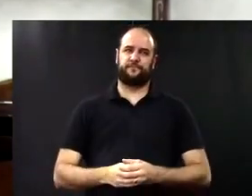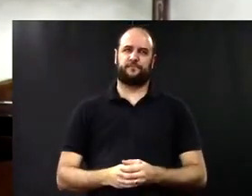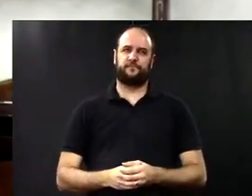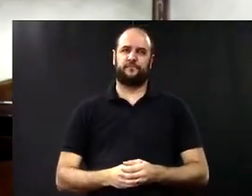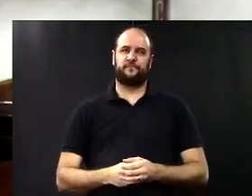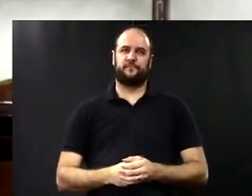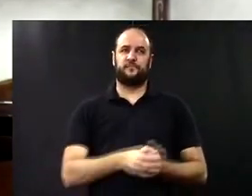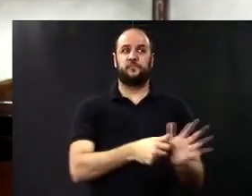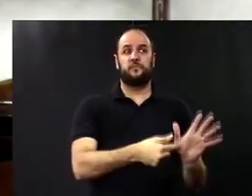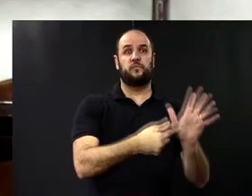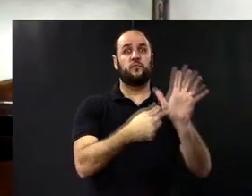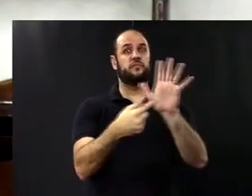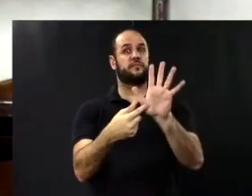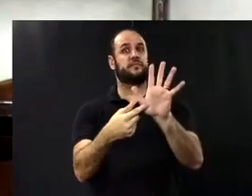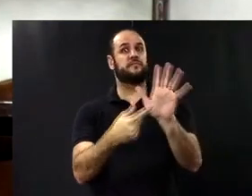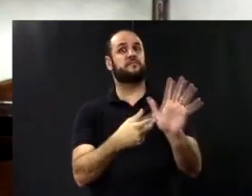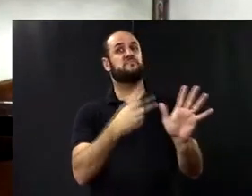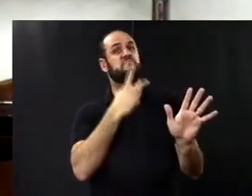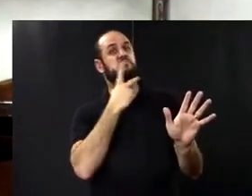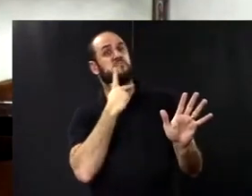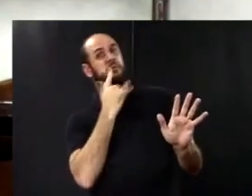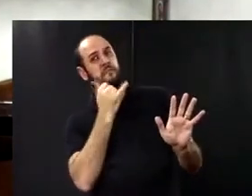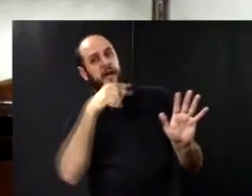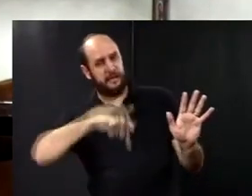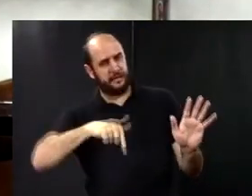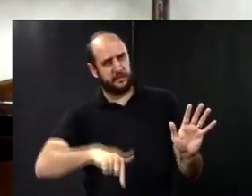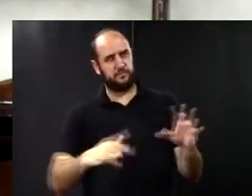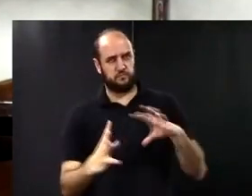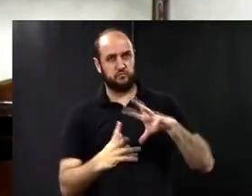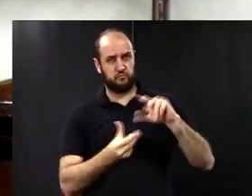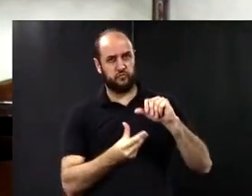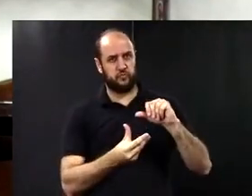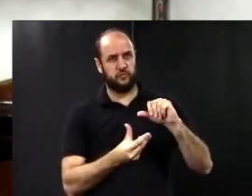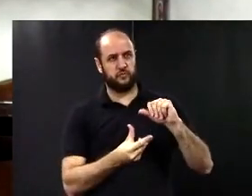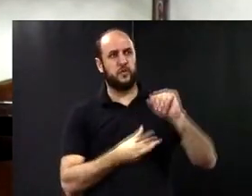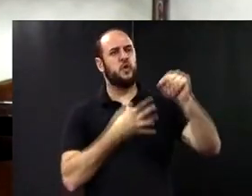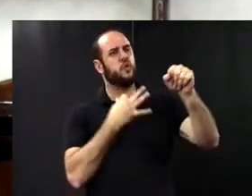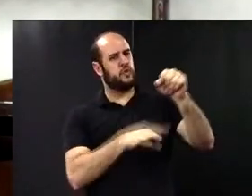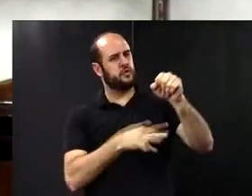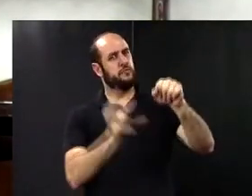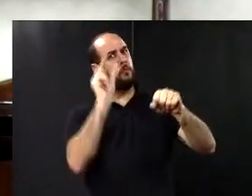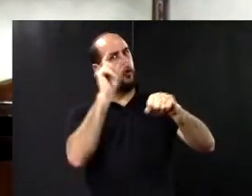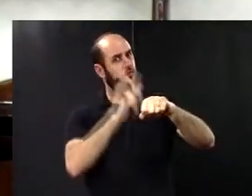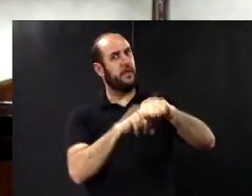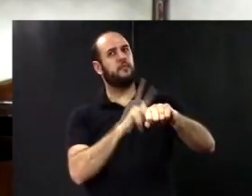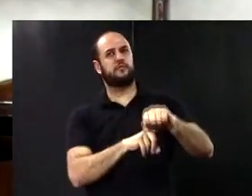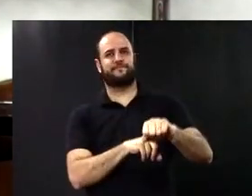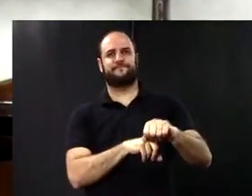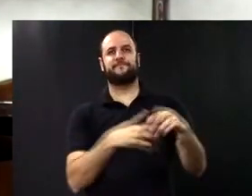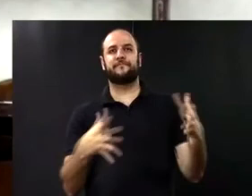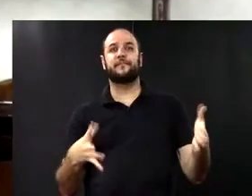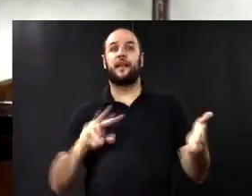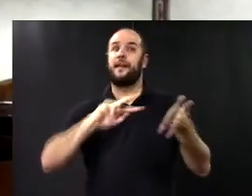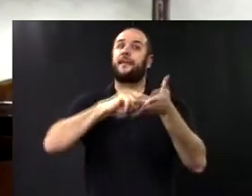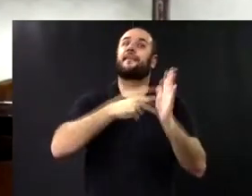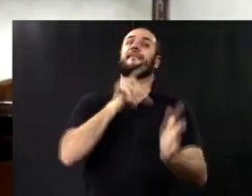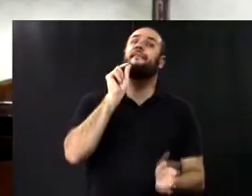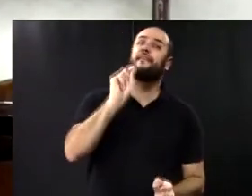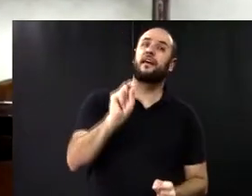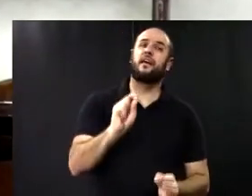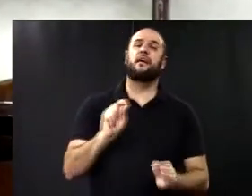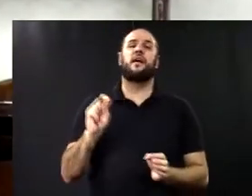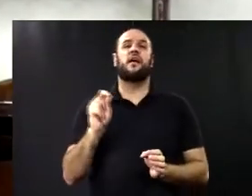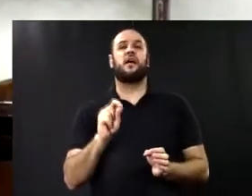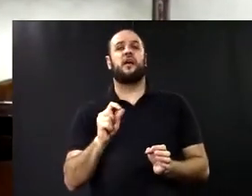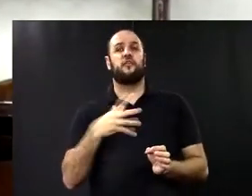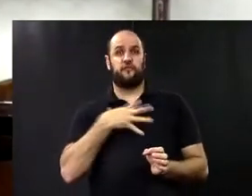Apresentando que os pais terrenos nos corrigem por pouco tempo. O que o autor quer dizer? Quer dizer que